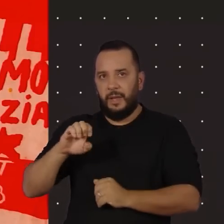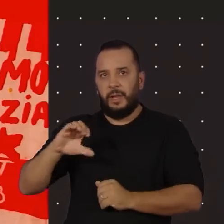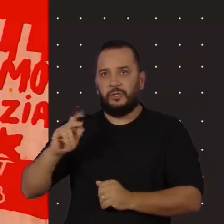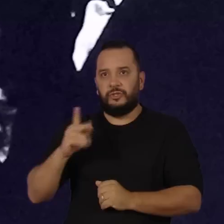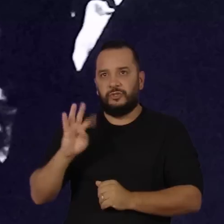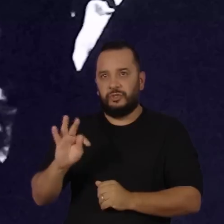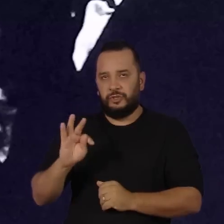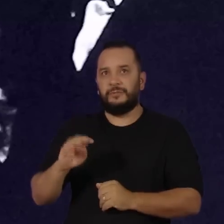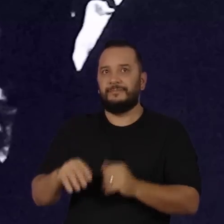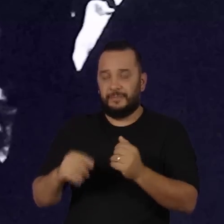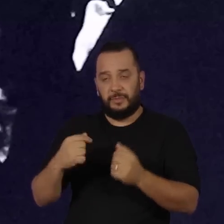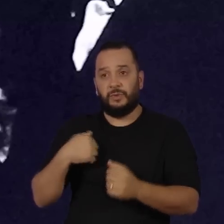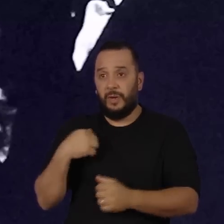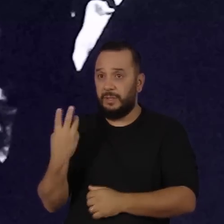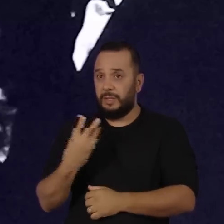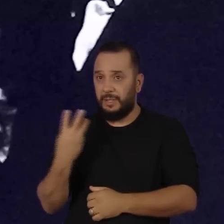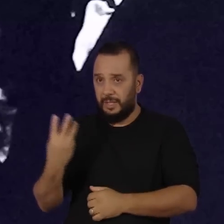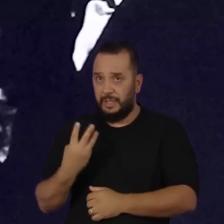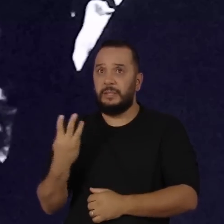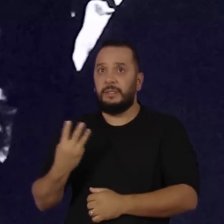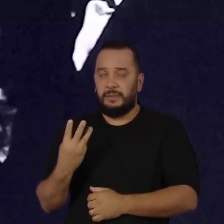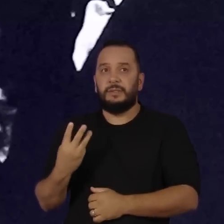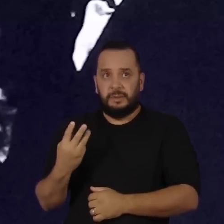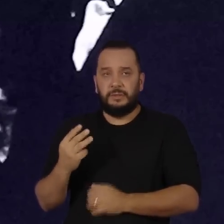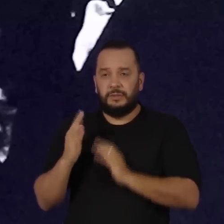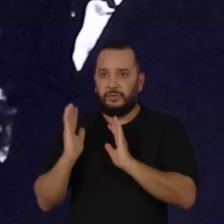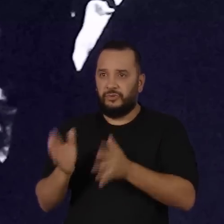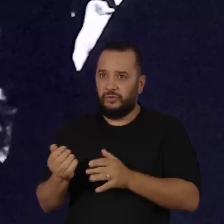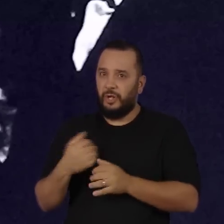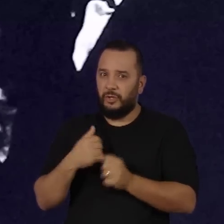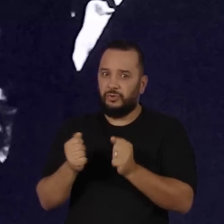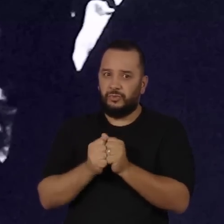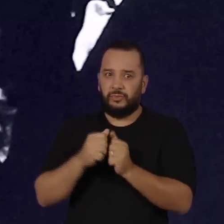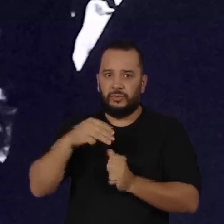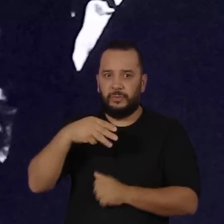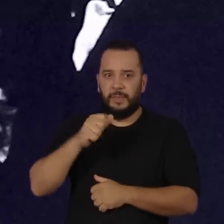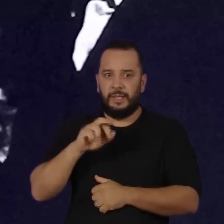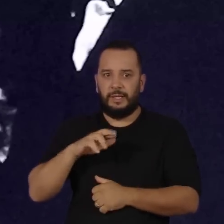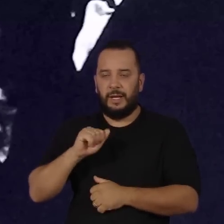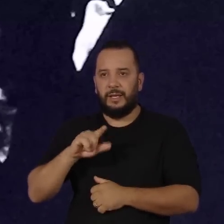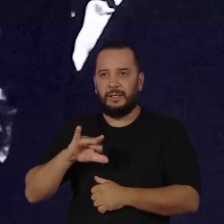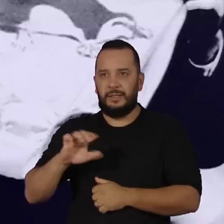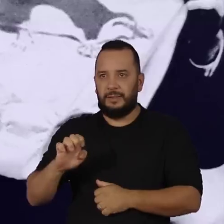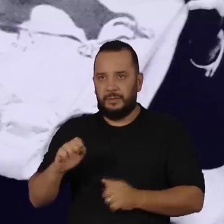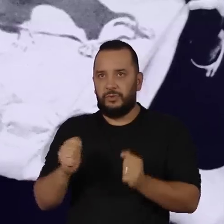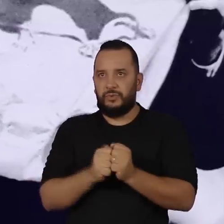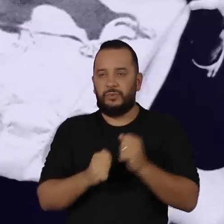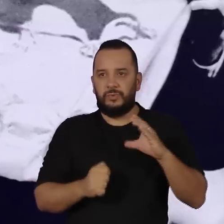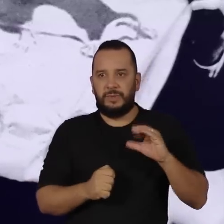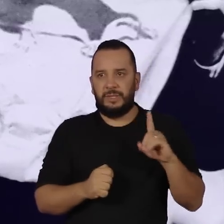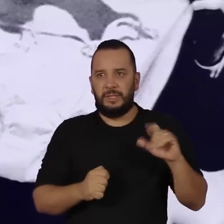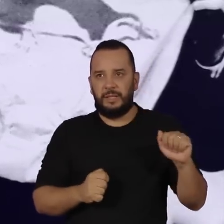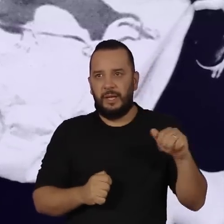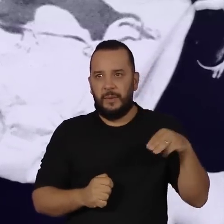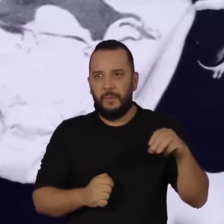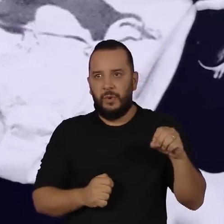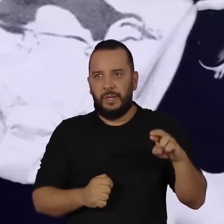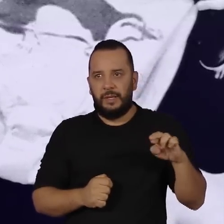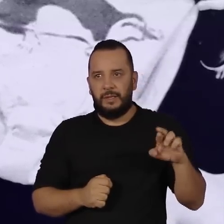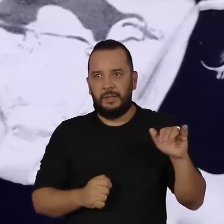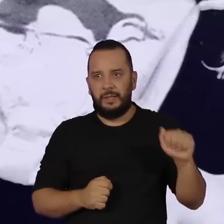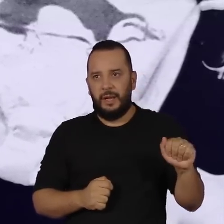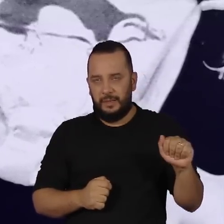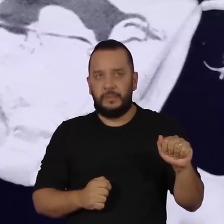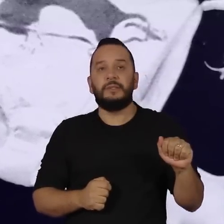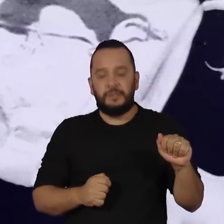Galizia e Maria Alice, e trouxemos a Cida Moreira. Meus senhores, hoje eu lavo os